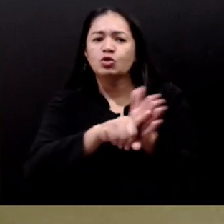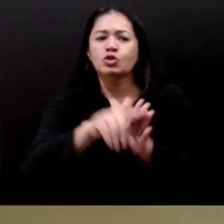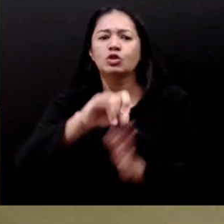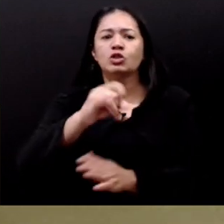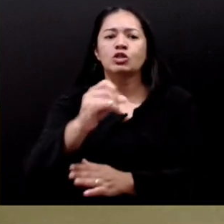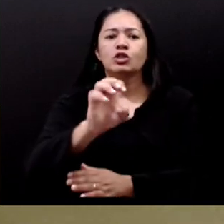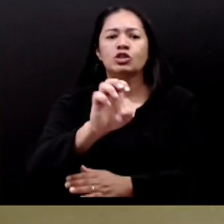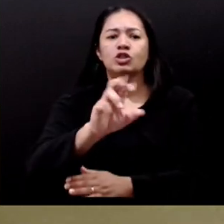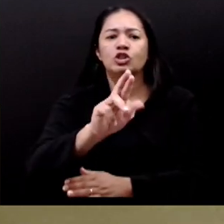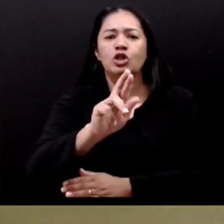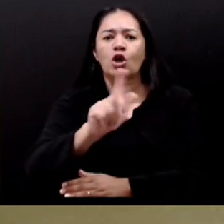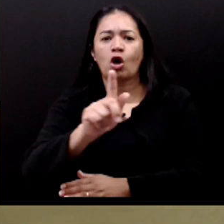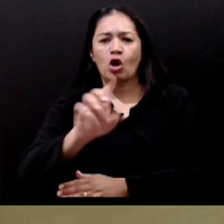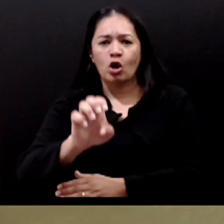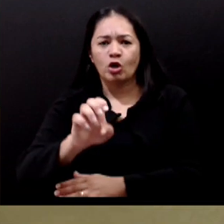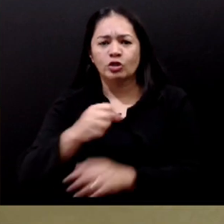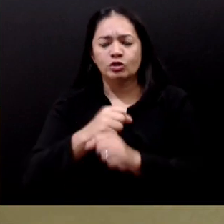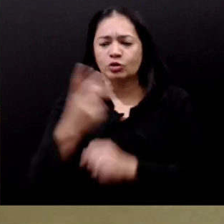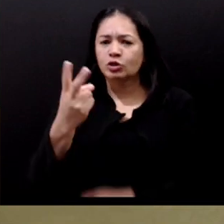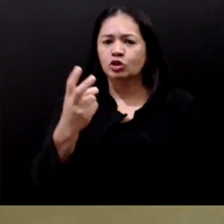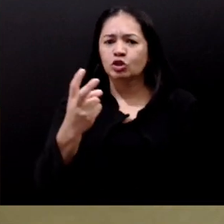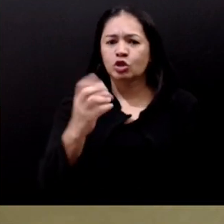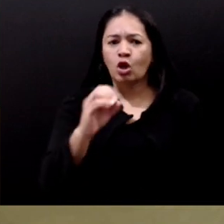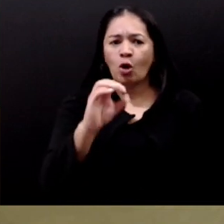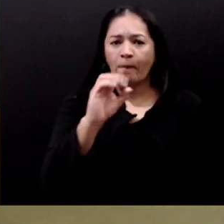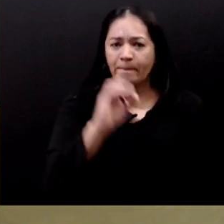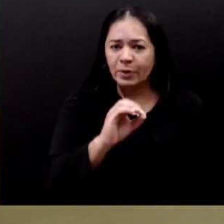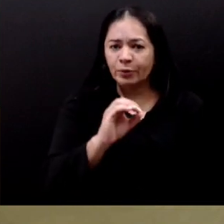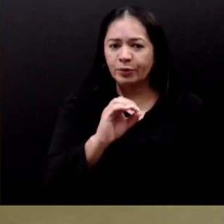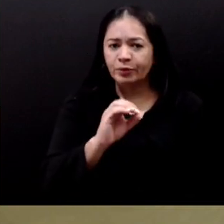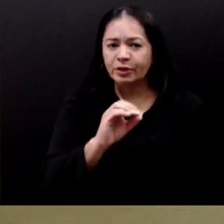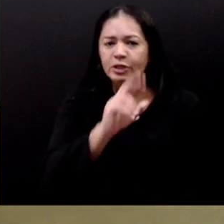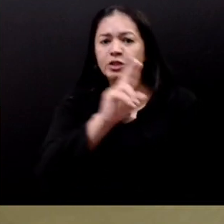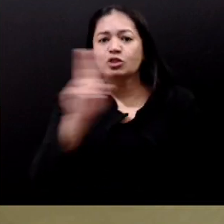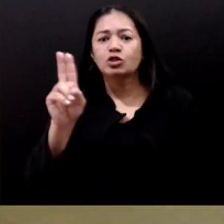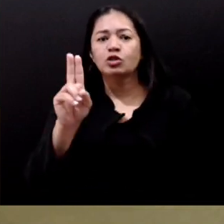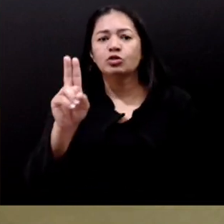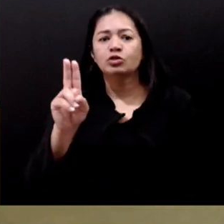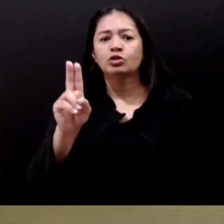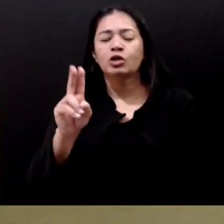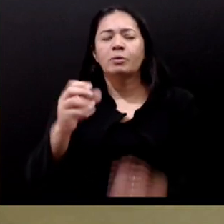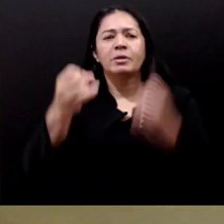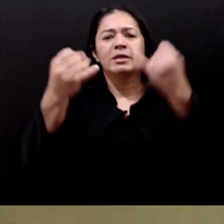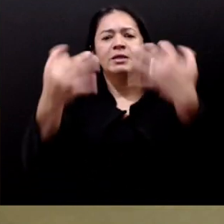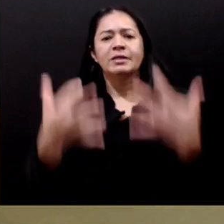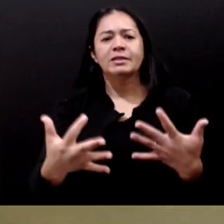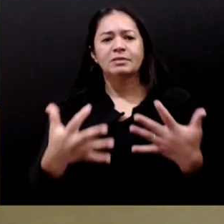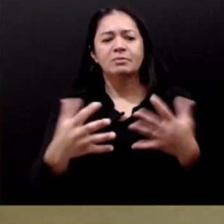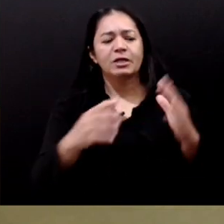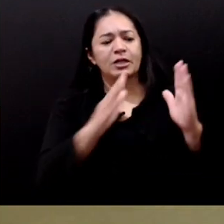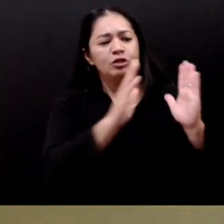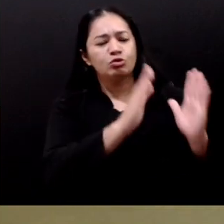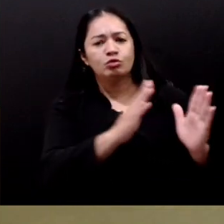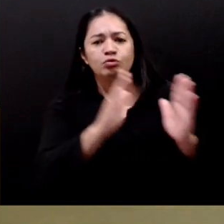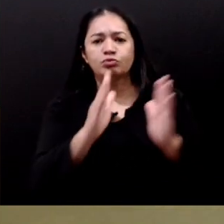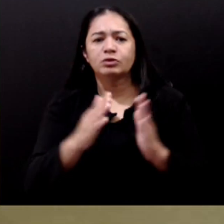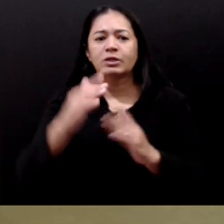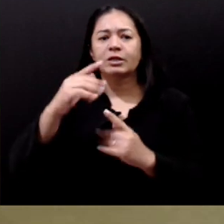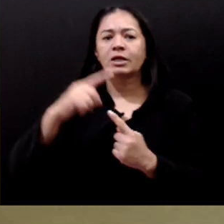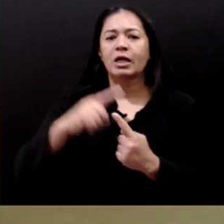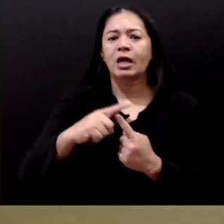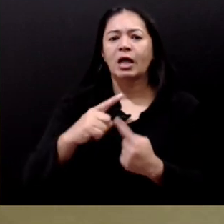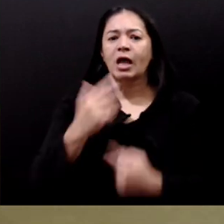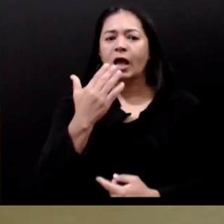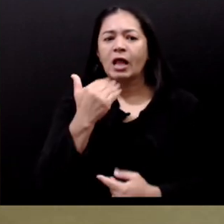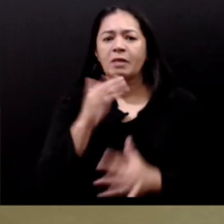né, George Skrinis. Ele descreve a tendência de classificar alimentos de forma muito simplista. Ele